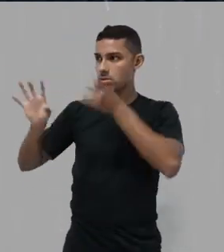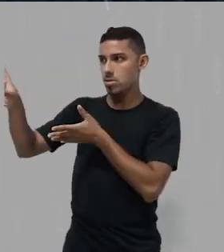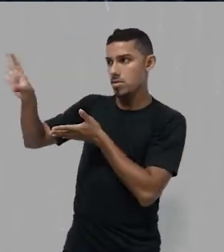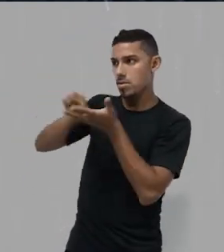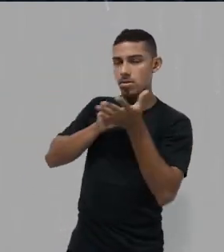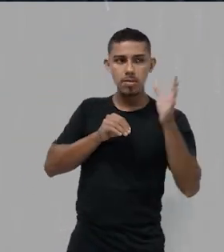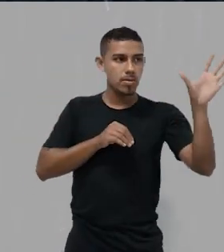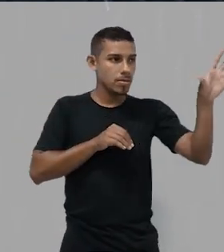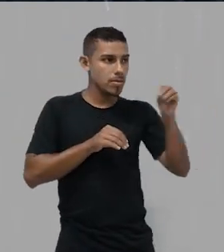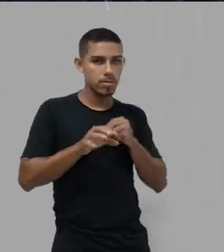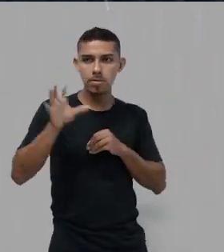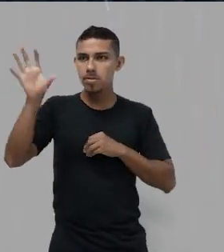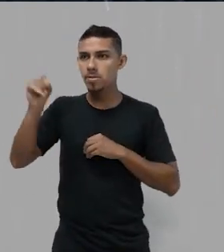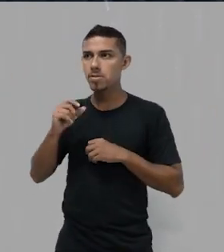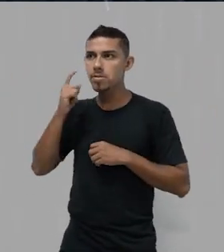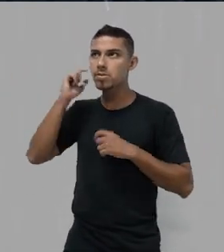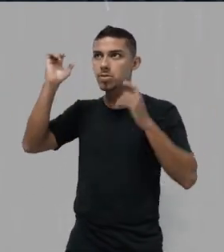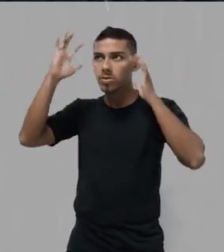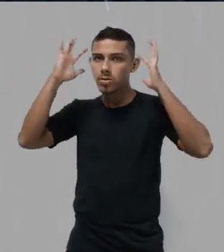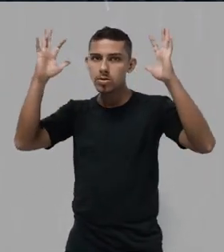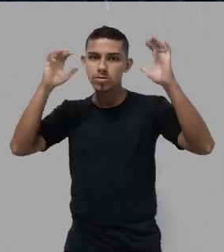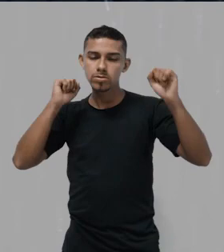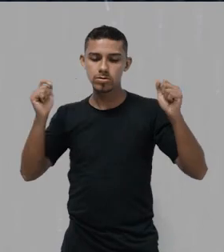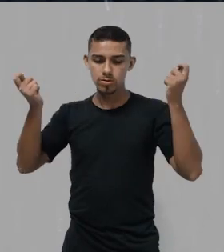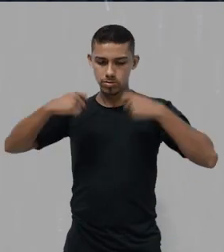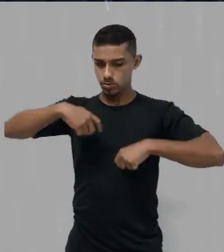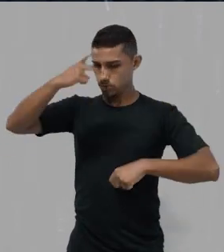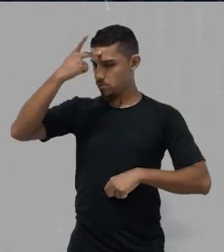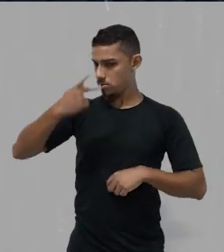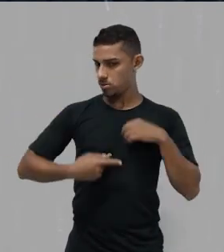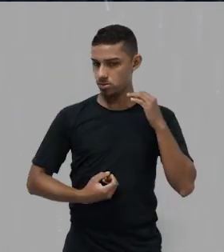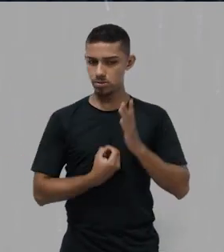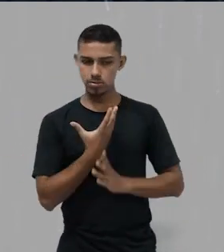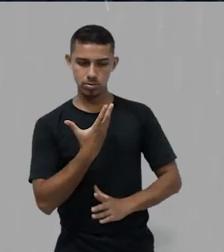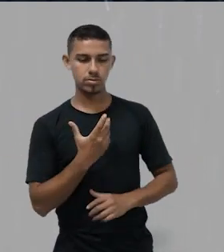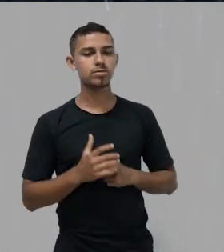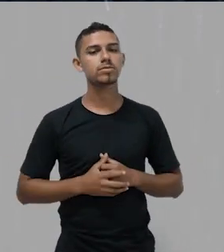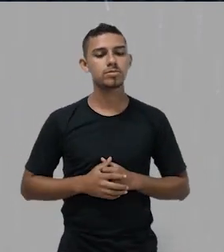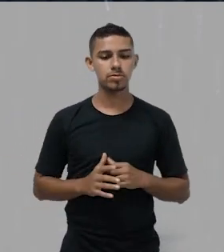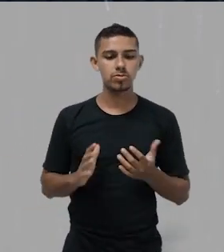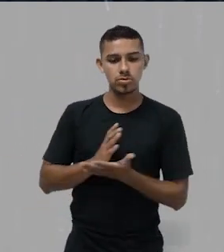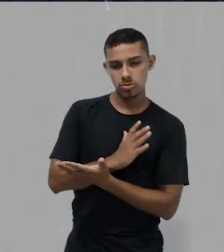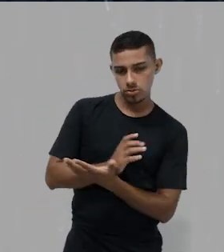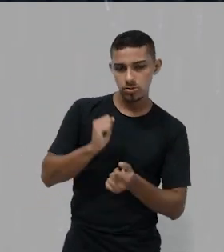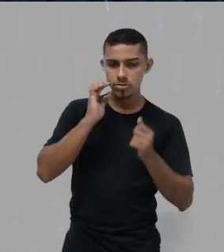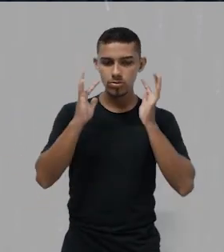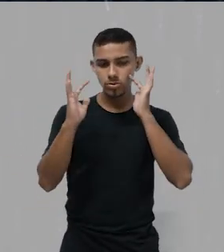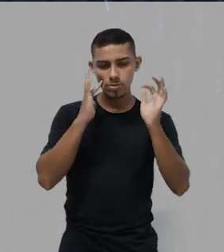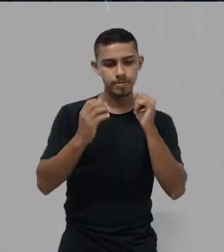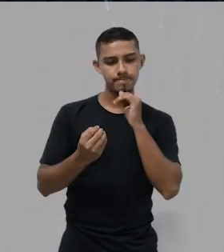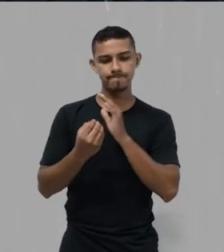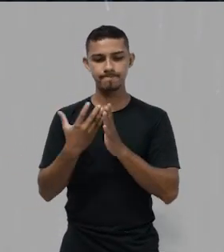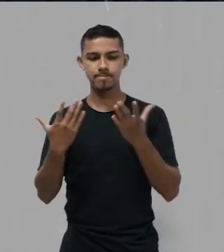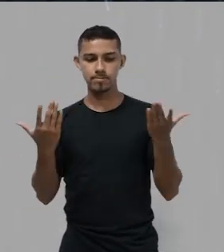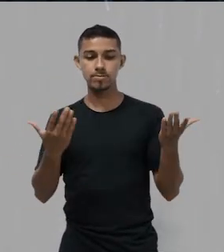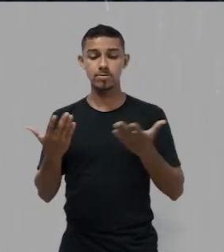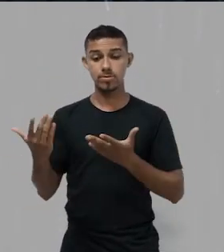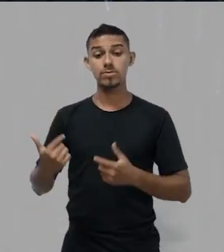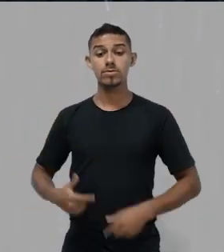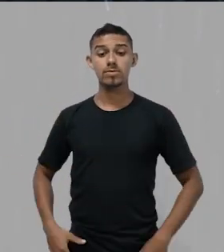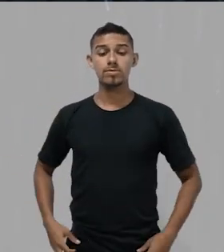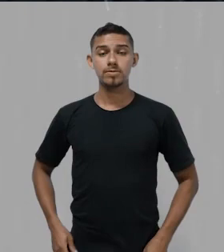puxa, né, com unhas e dentes, as suas ideias. Abandona distinções entre forma e fundo, noções, entre outras coisas. Vamos